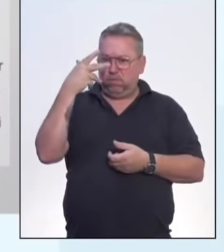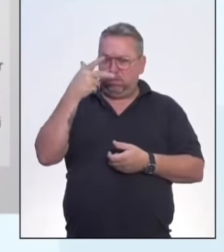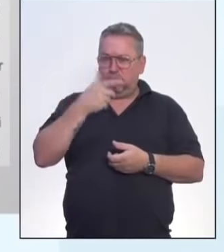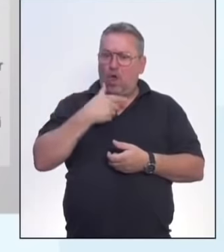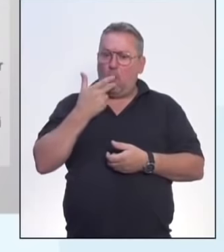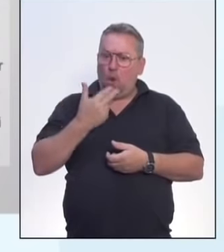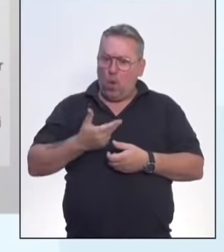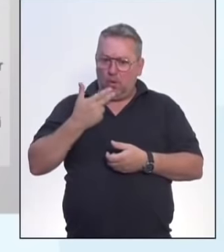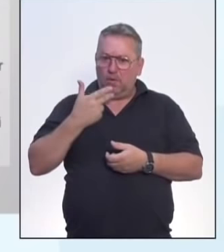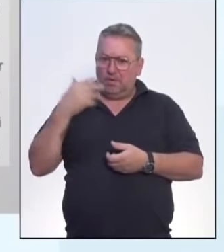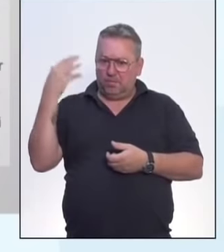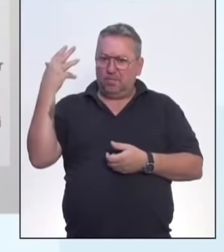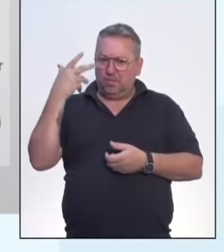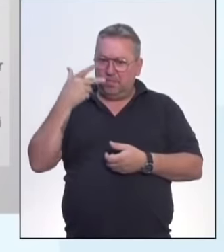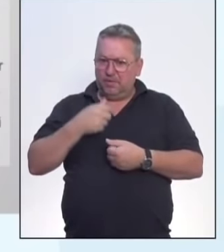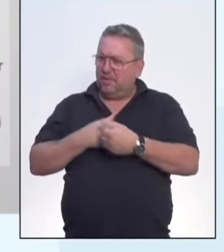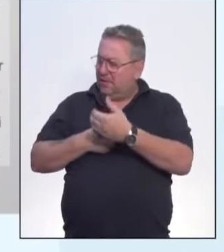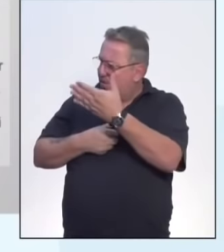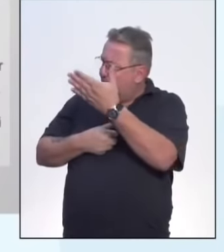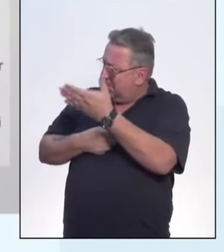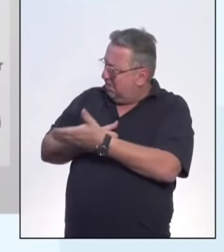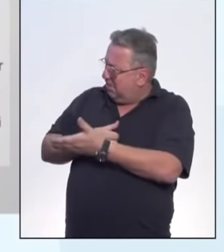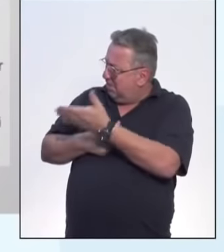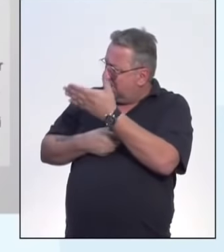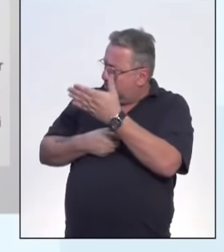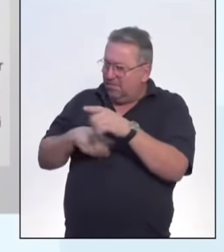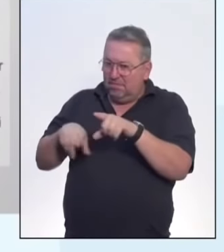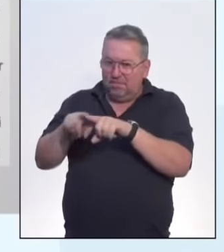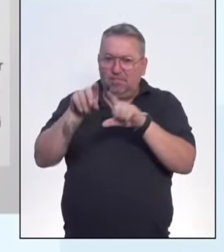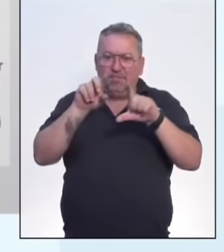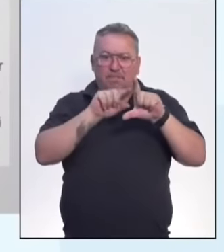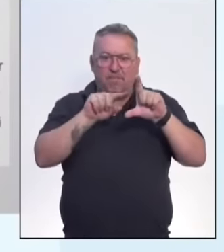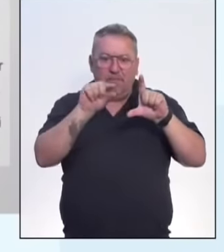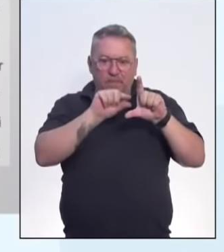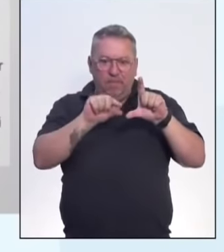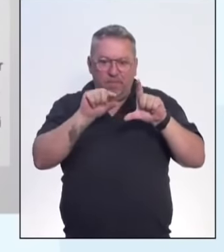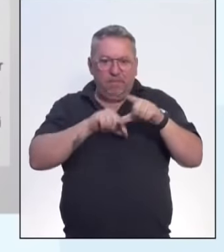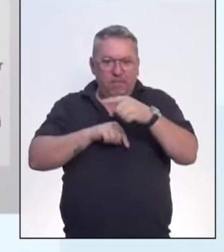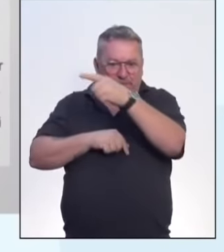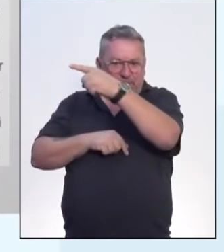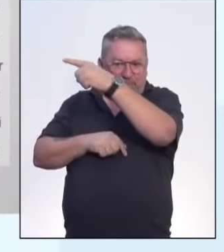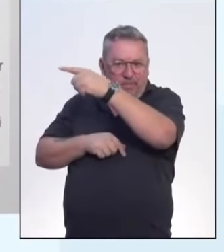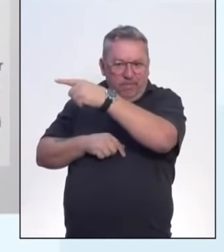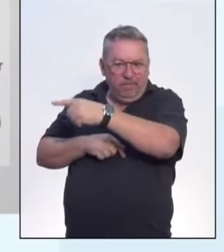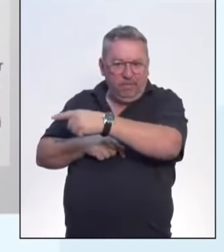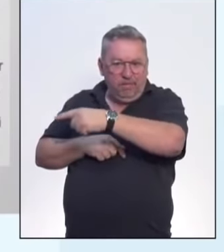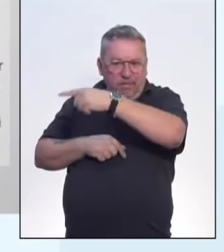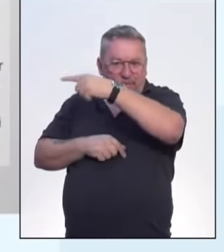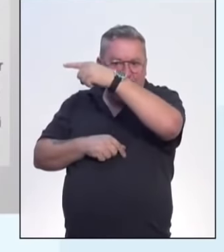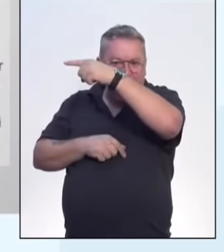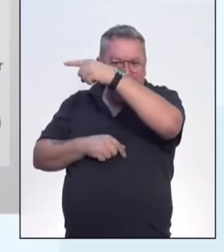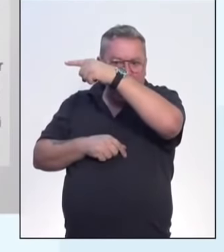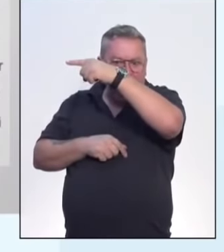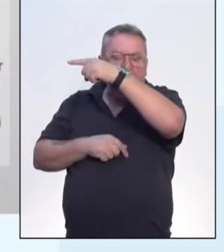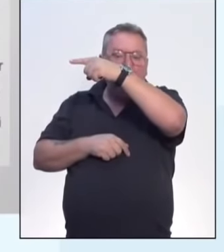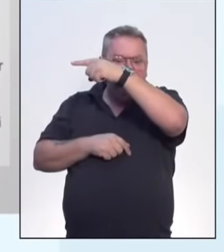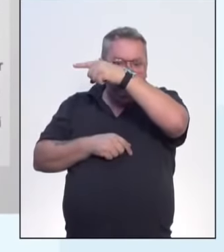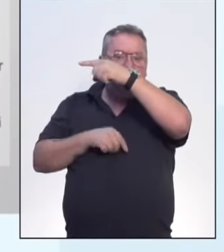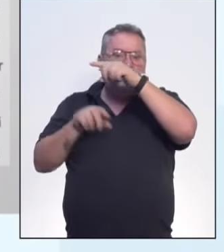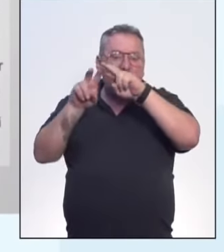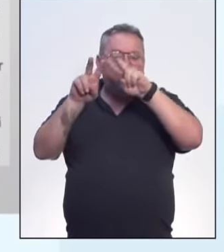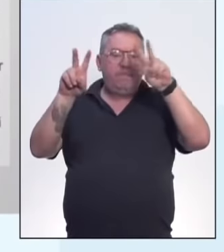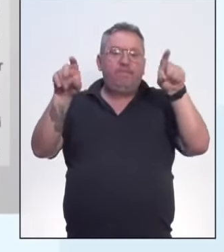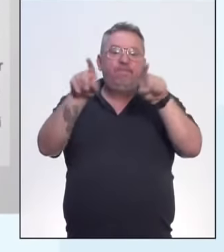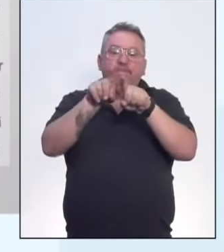colorido, a intenção é essa, né, Alessandra? Exato, e uma legenda que também vai ser muito importante nesse processo, né? Beleza, temos o título, temos